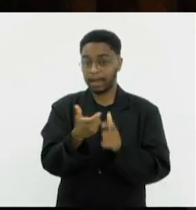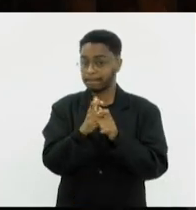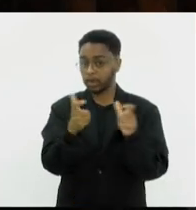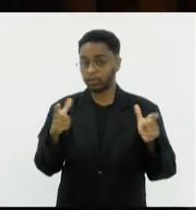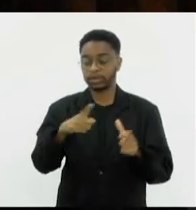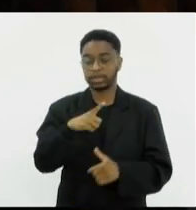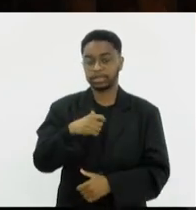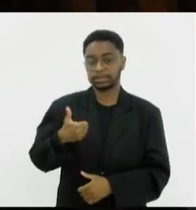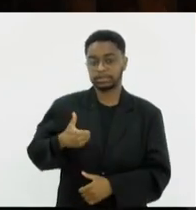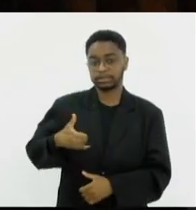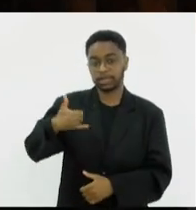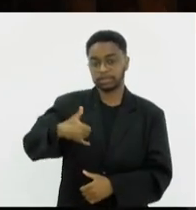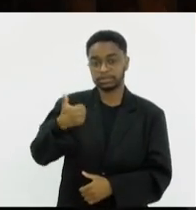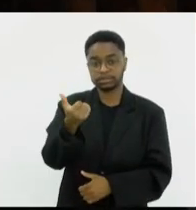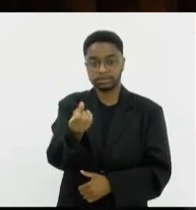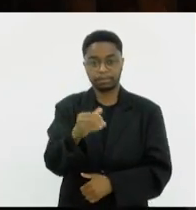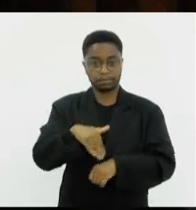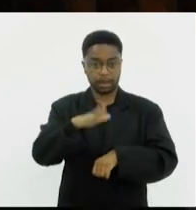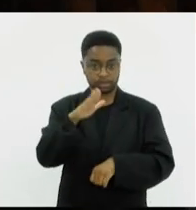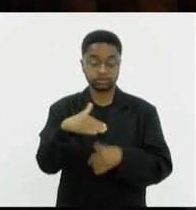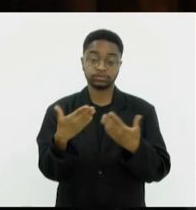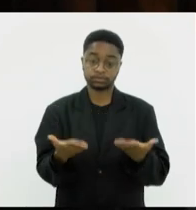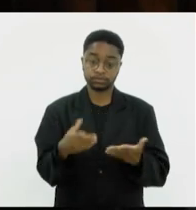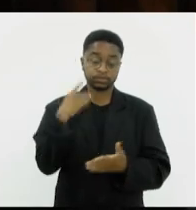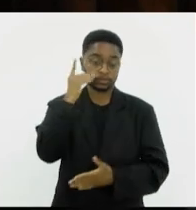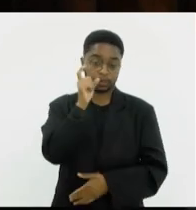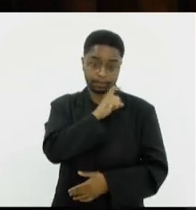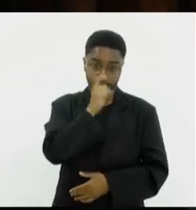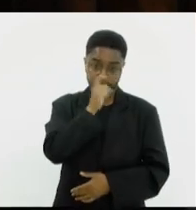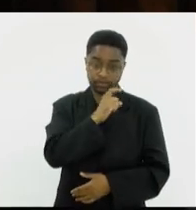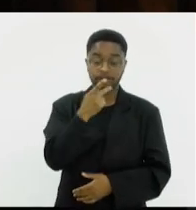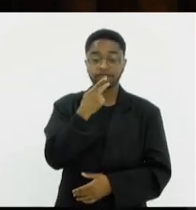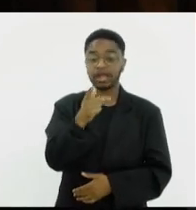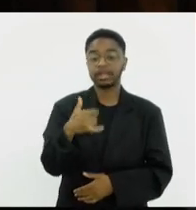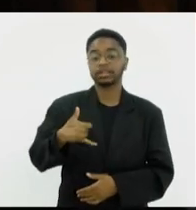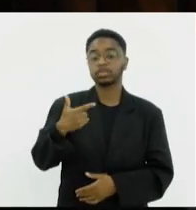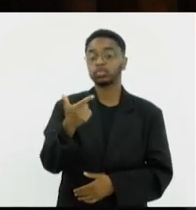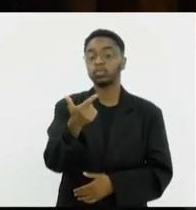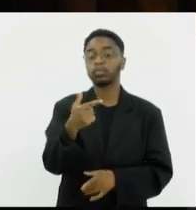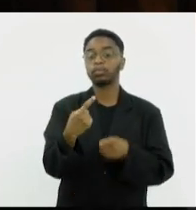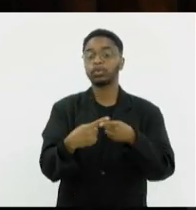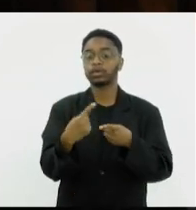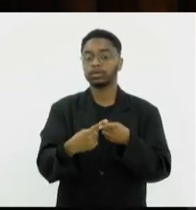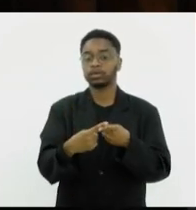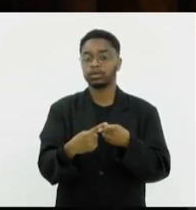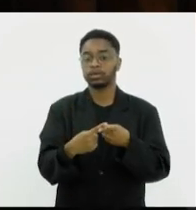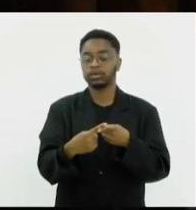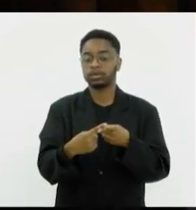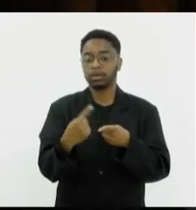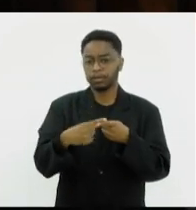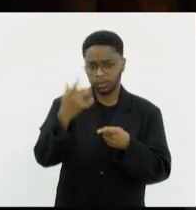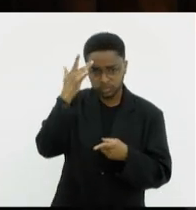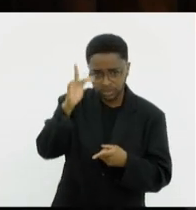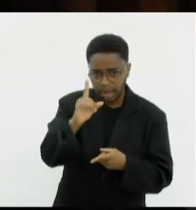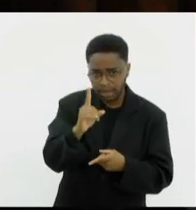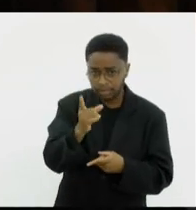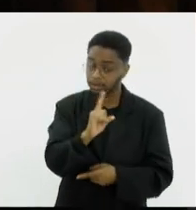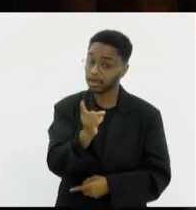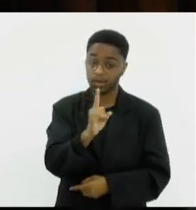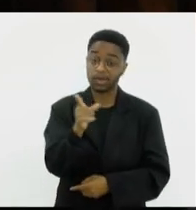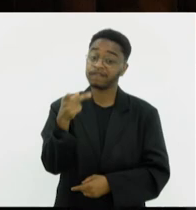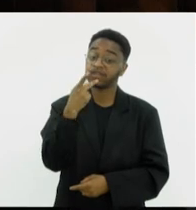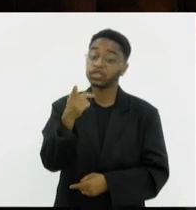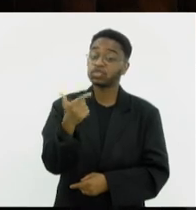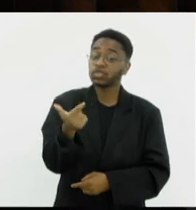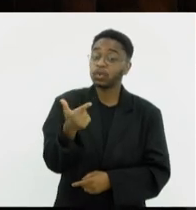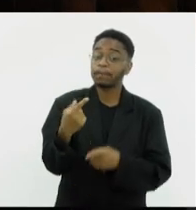maioria dos estudantes. Então, o deputado mente. Ele fala 12 anos por quê? Porque ele não sabe? Não, ele sabe. Ele fala 12